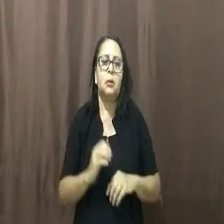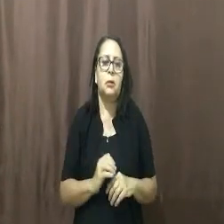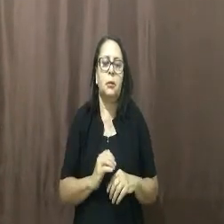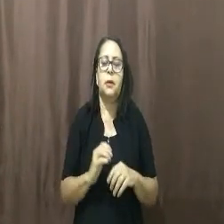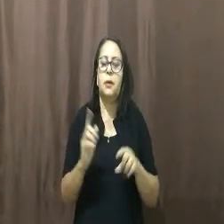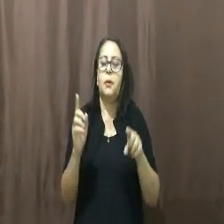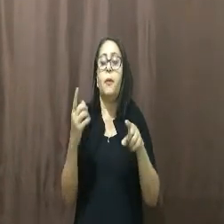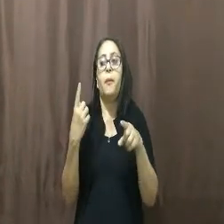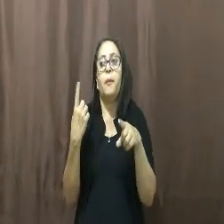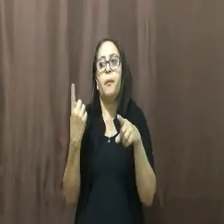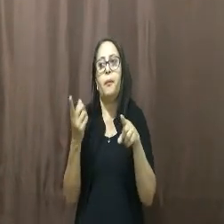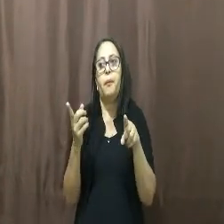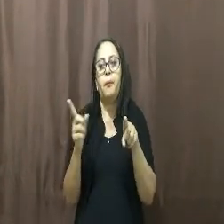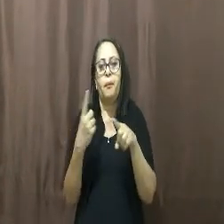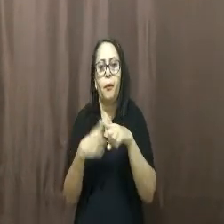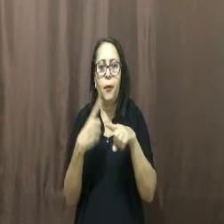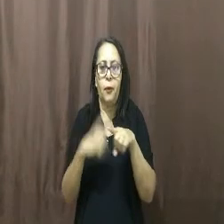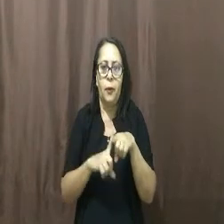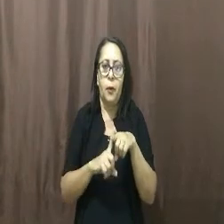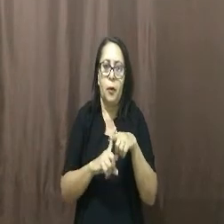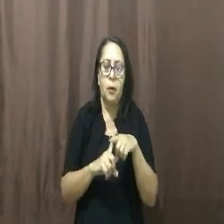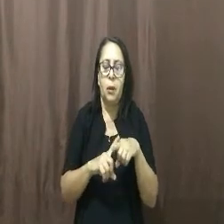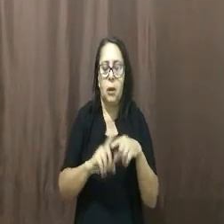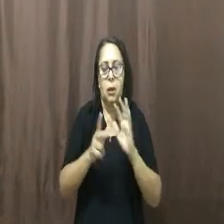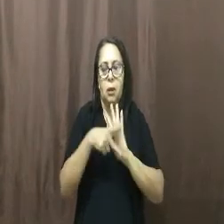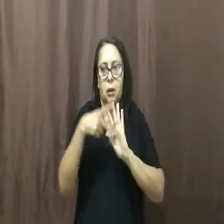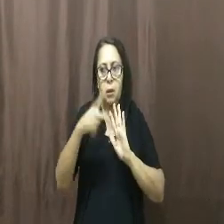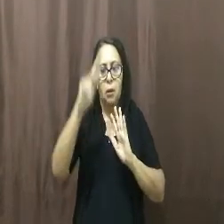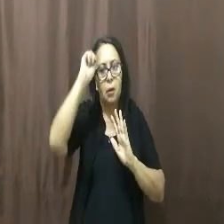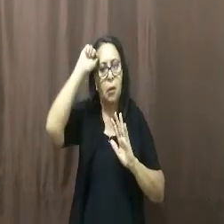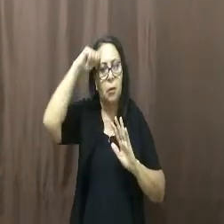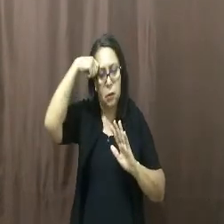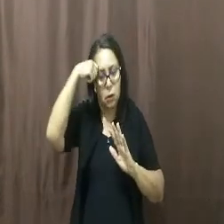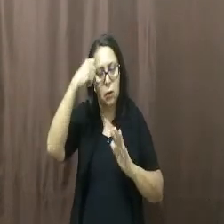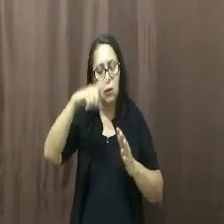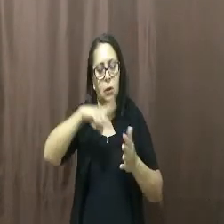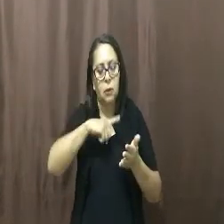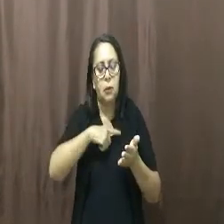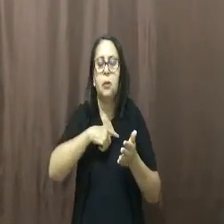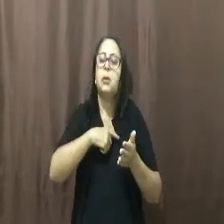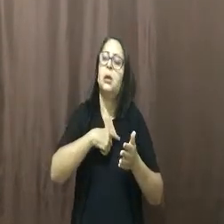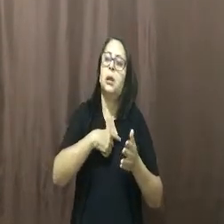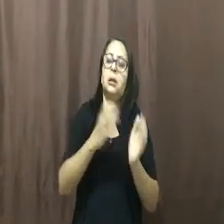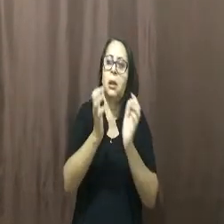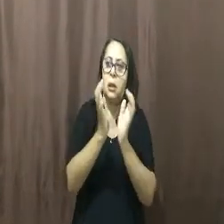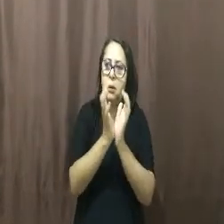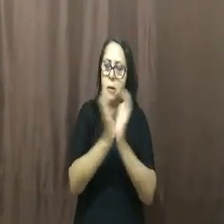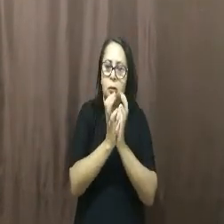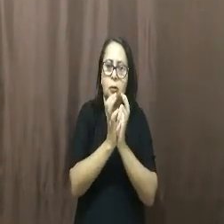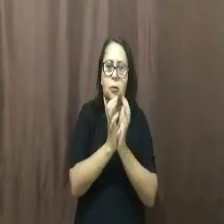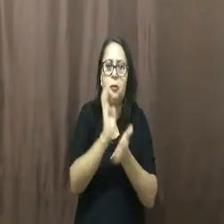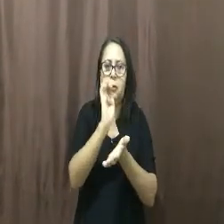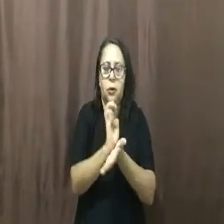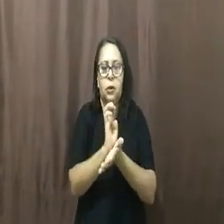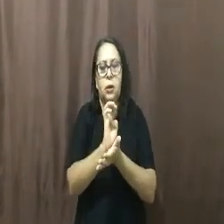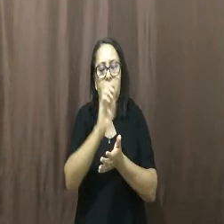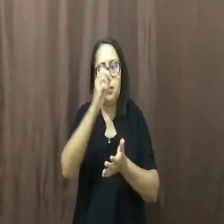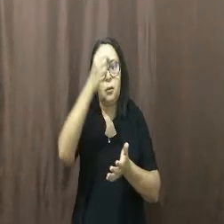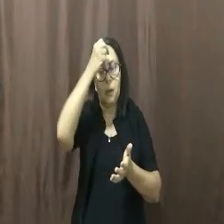núcleo, porque ao negro existe a presidência nacional e as presidências estaduais com